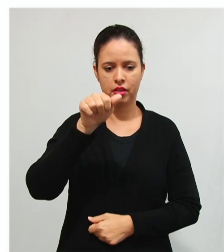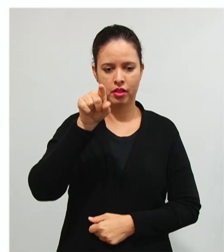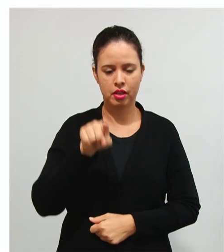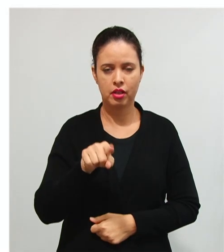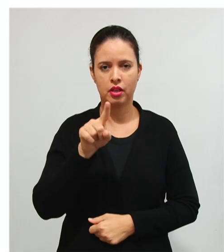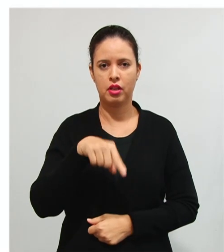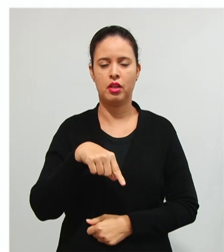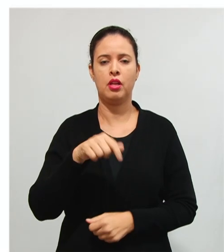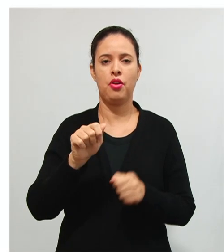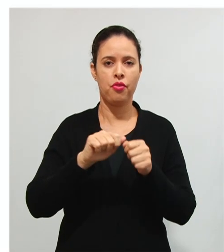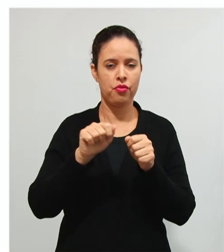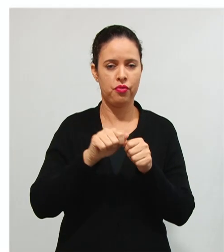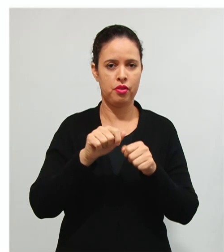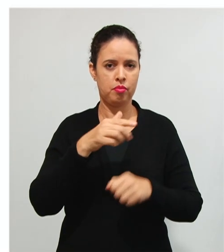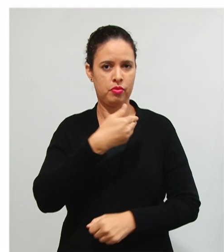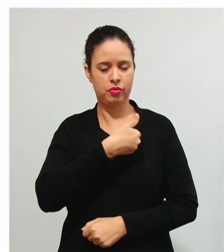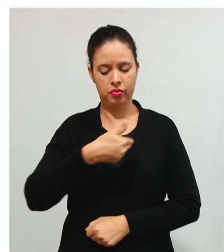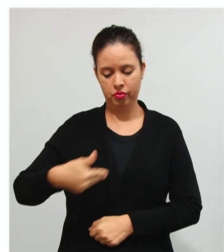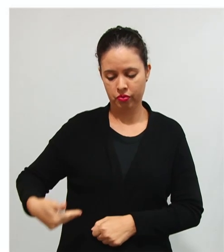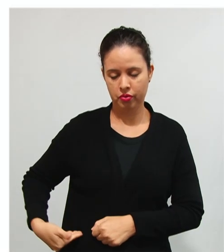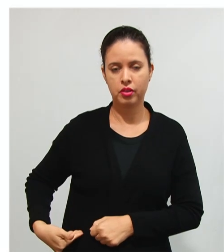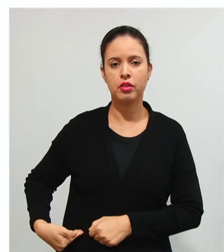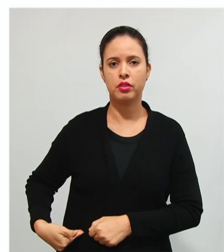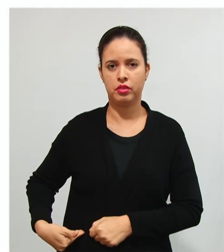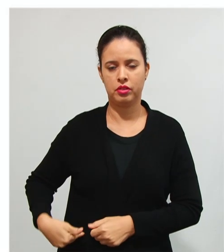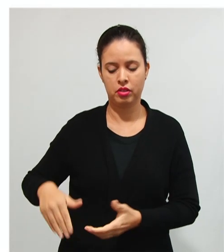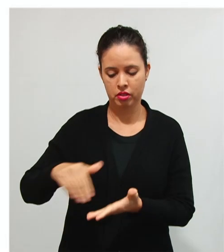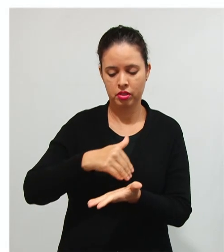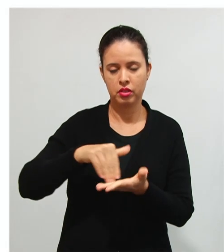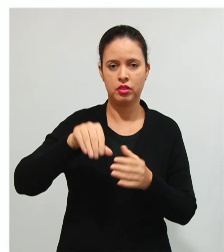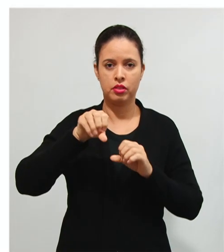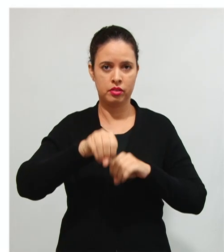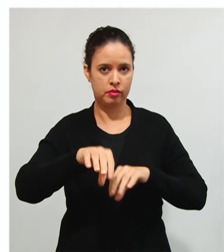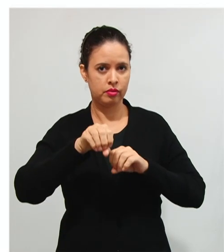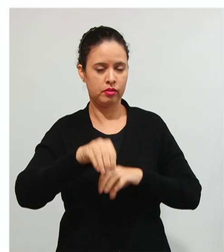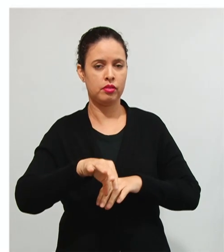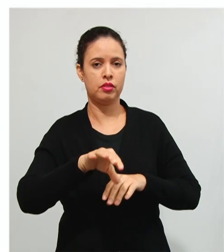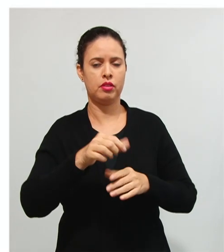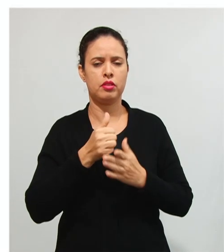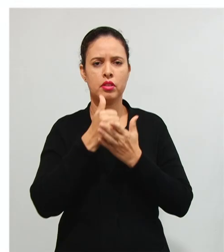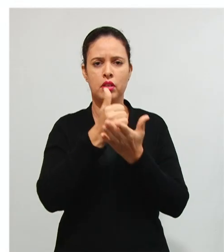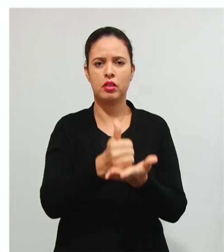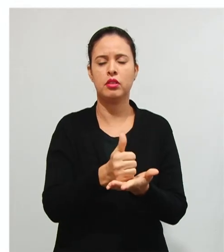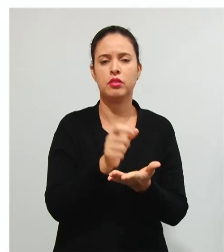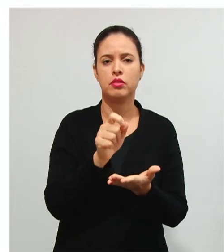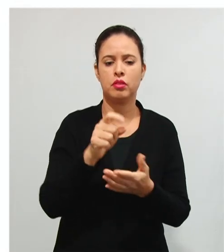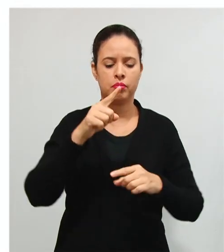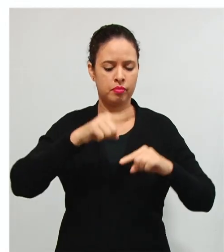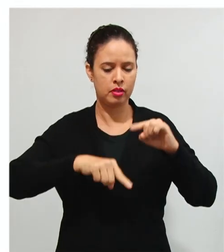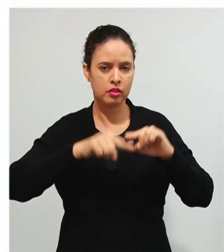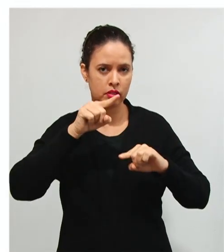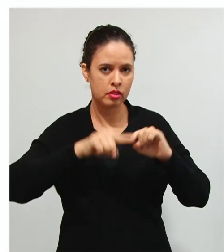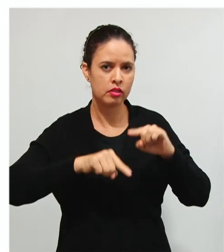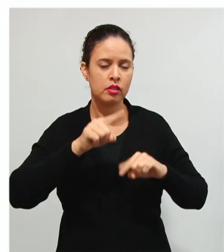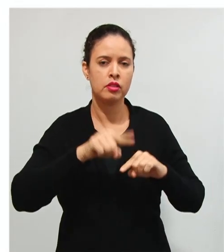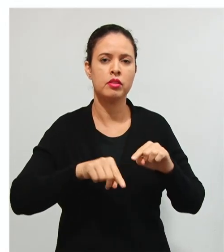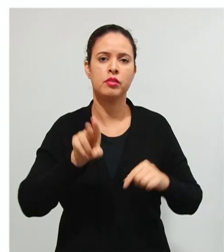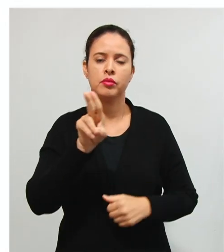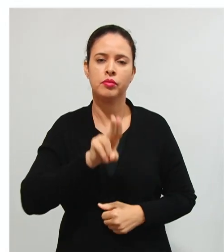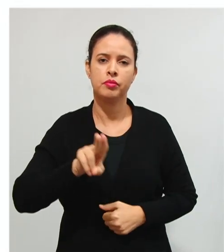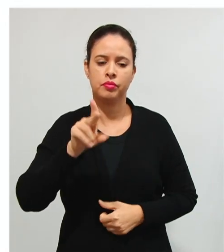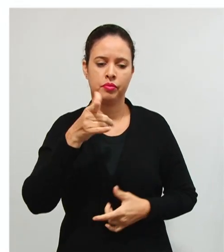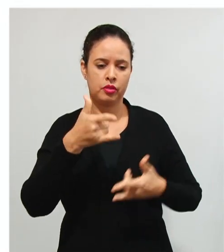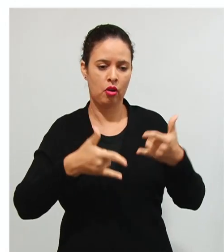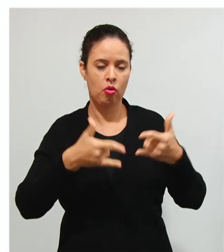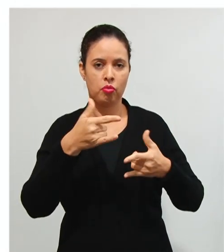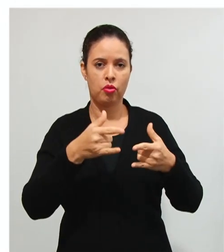pelo governo do Paraná, da Secretaria de Educação do Paraná, que traz materiais para o uso da